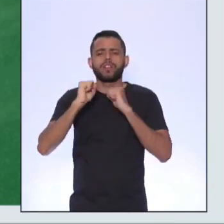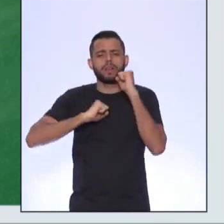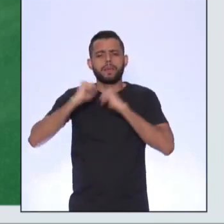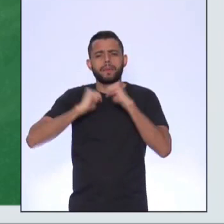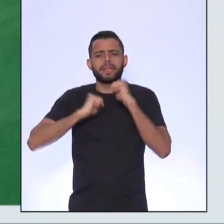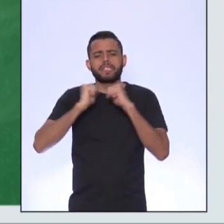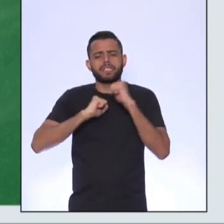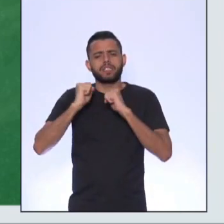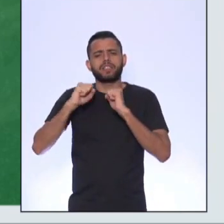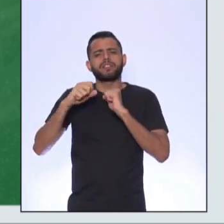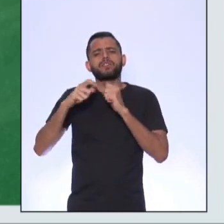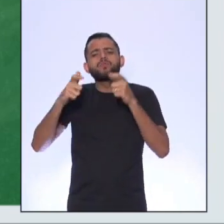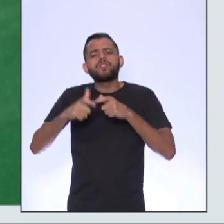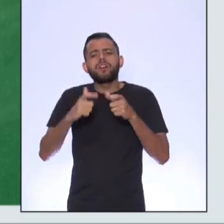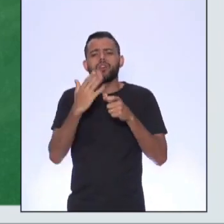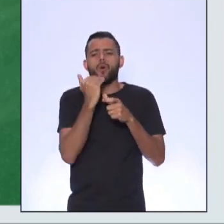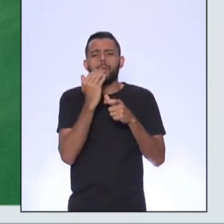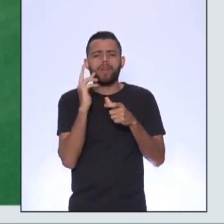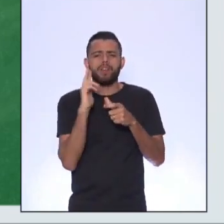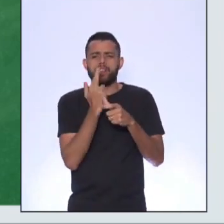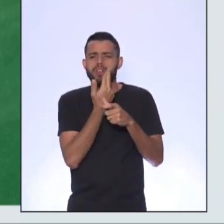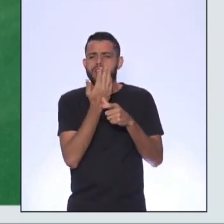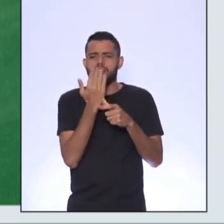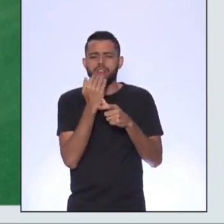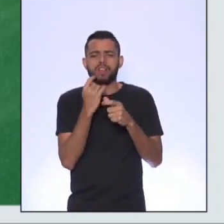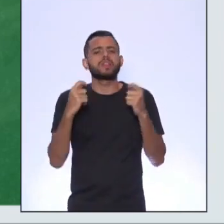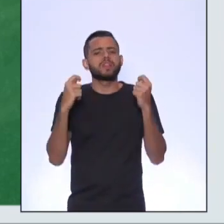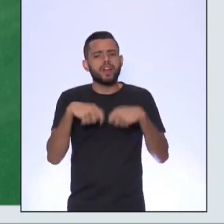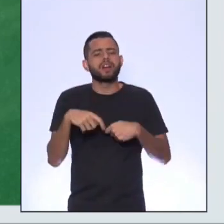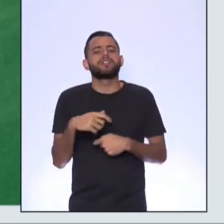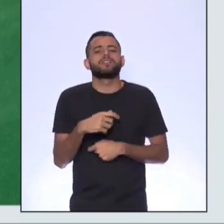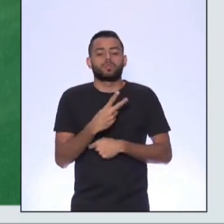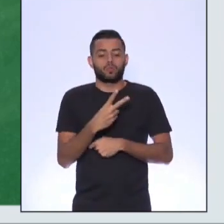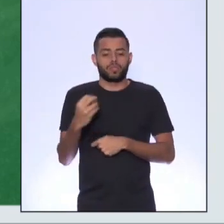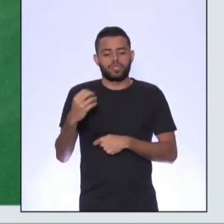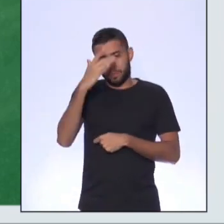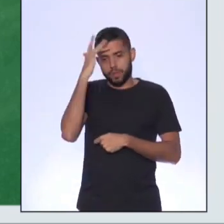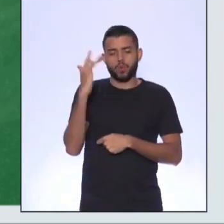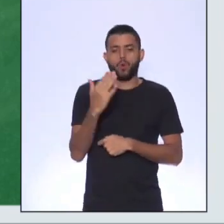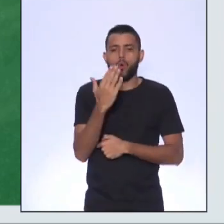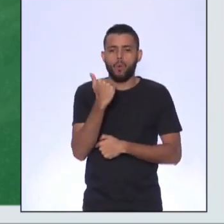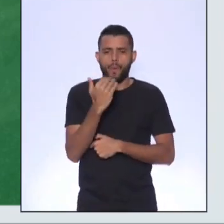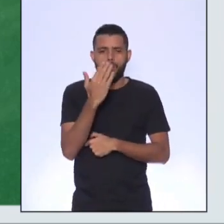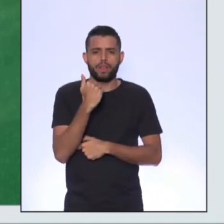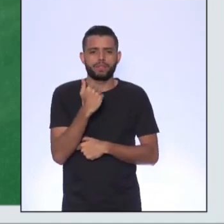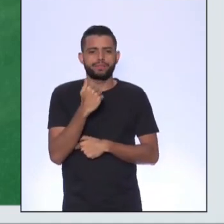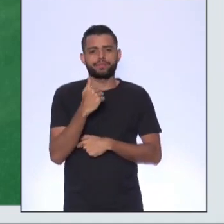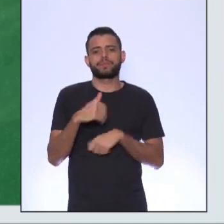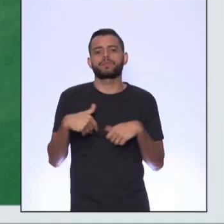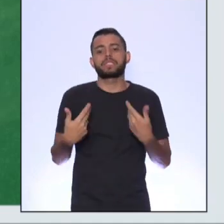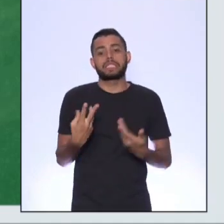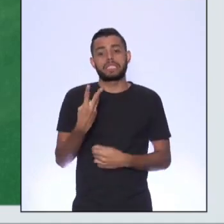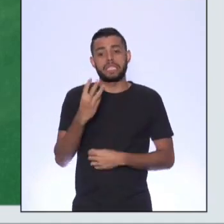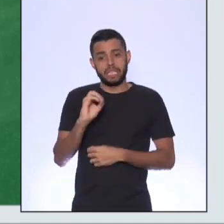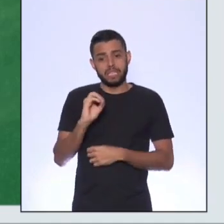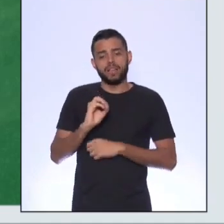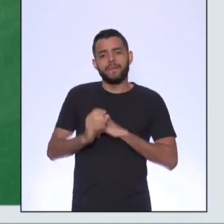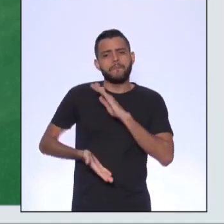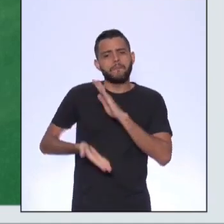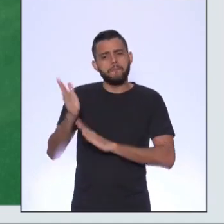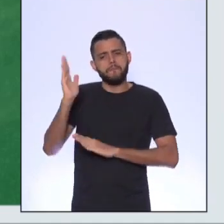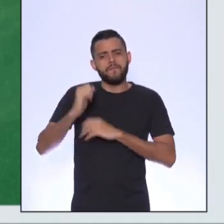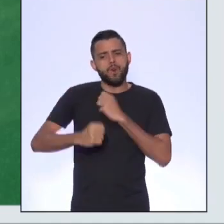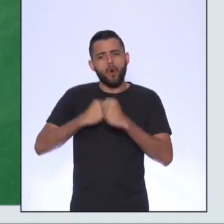da companhia, que tinha capacidade para atender até 200 pessoas. Ao menos 30 conseguiram sair correndo e